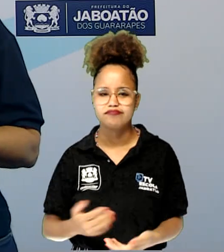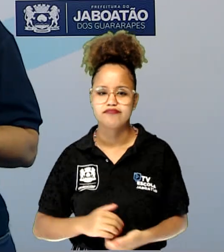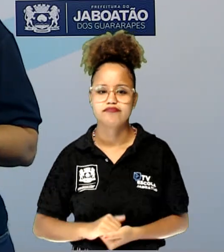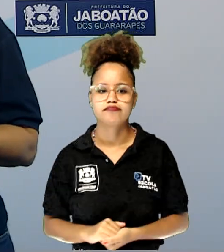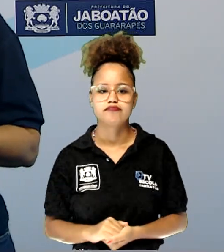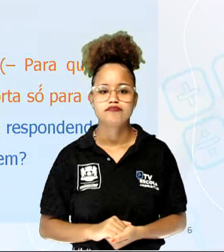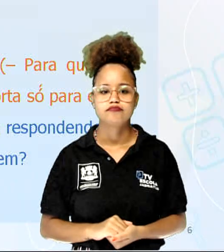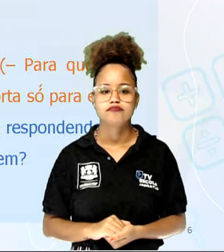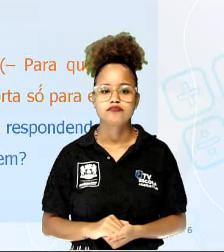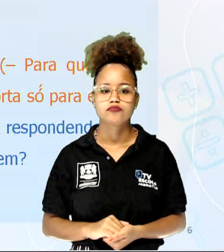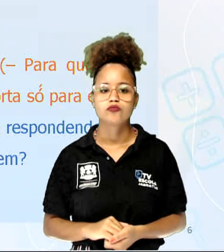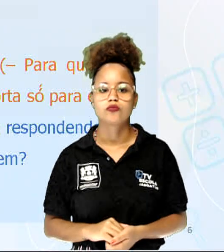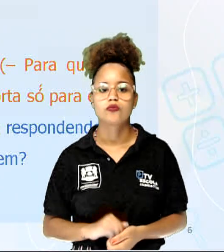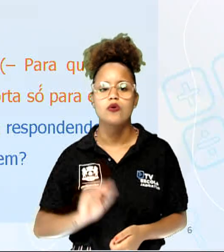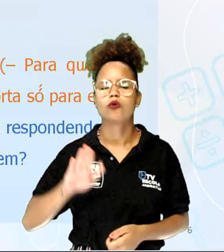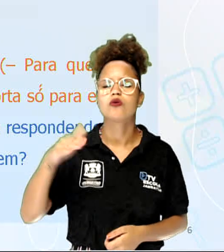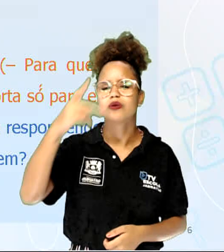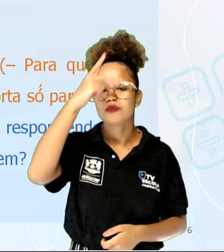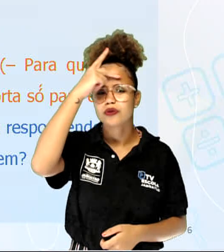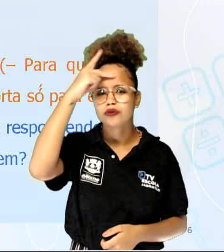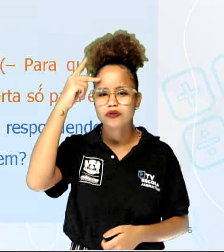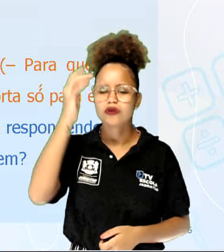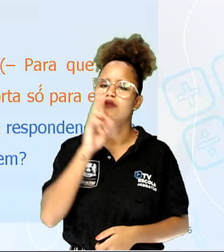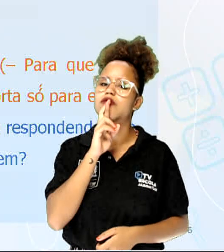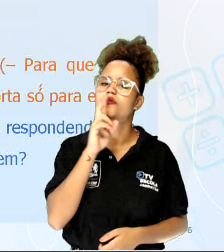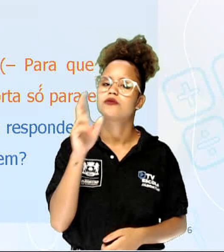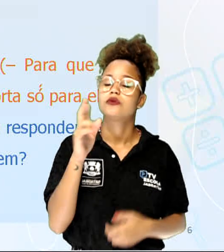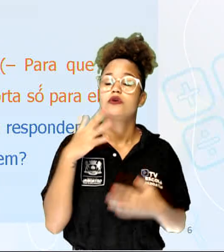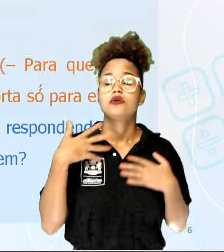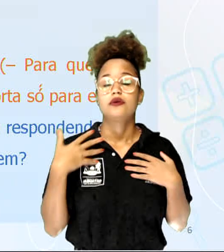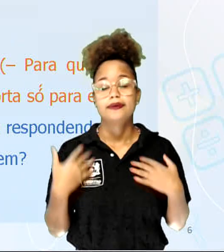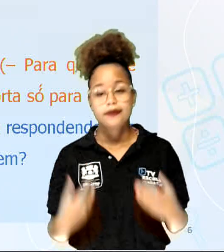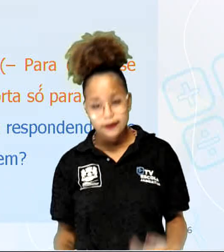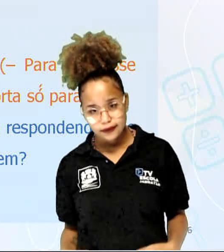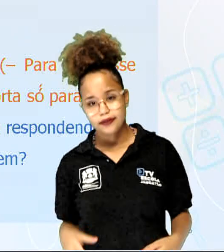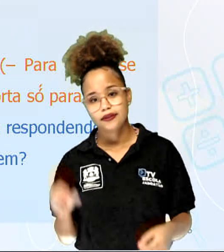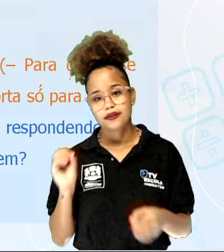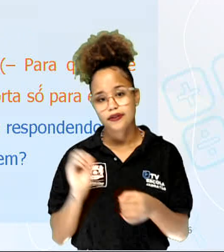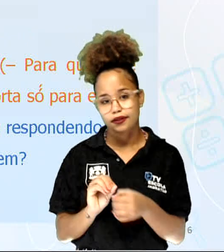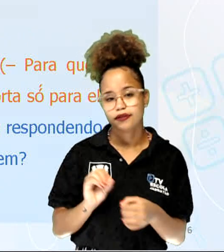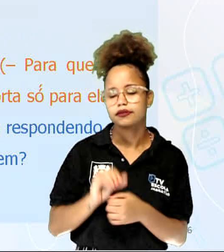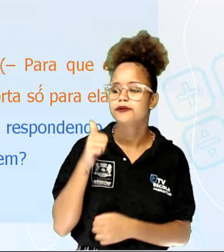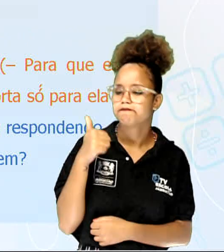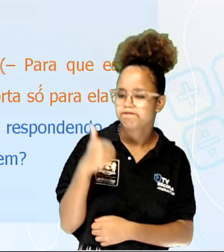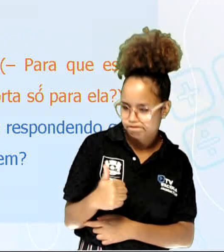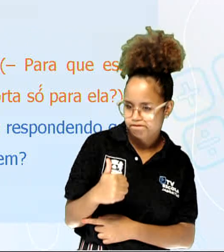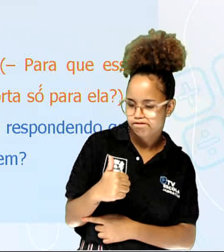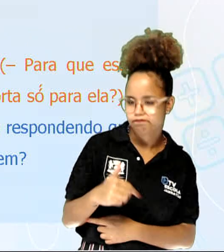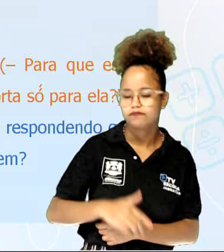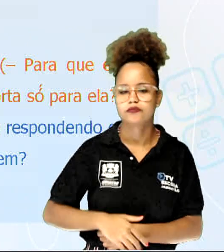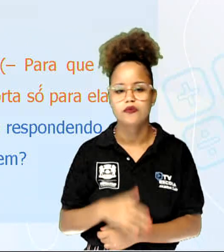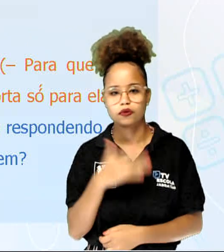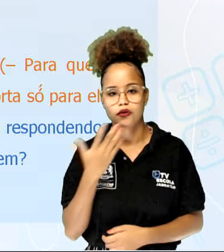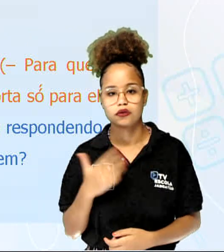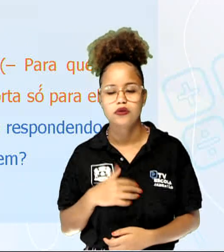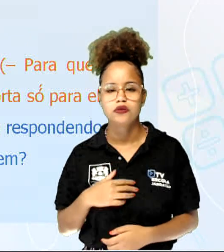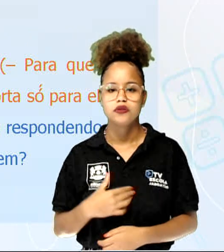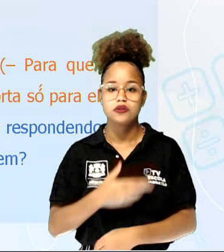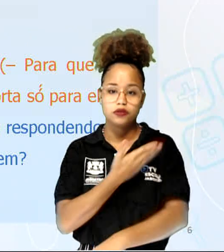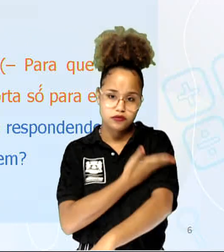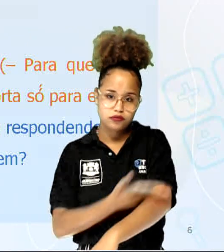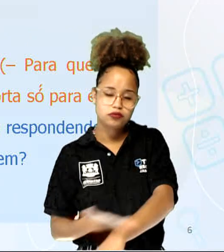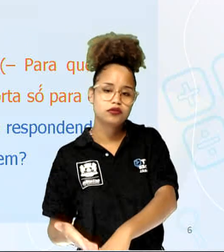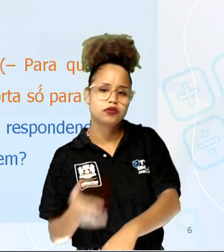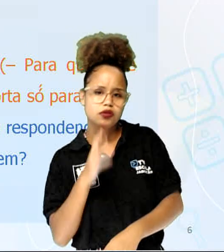ingênuas. Quando o moço afirma, suspirei e fiz um bacana, fiz de educado, respondendo